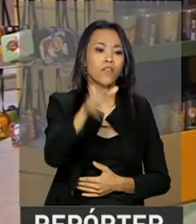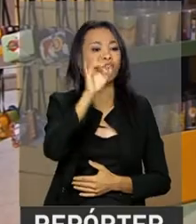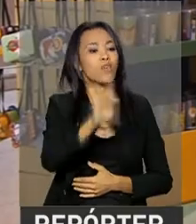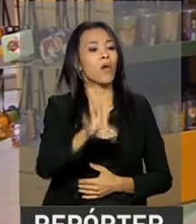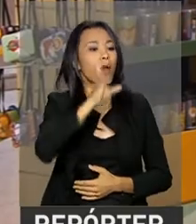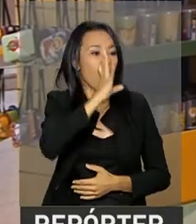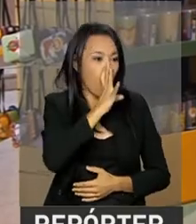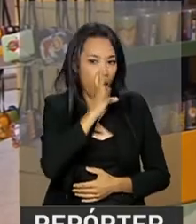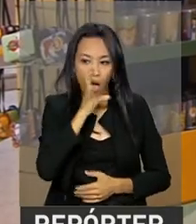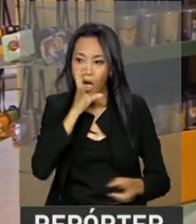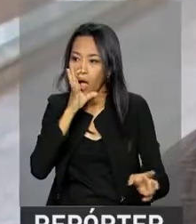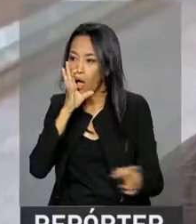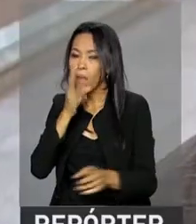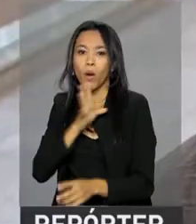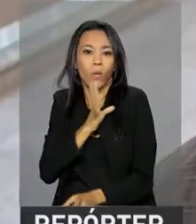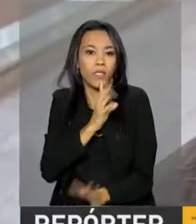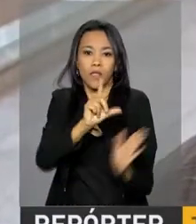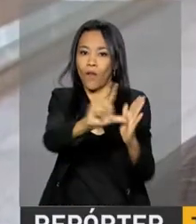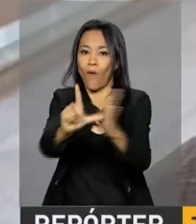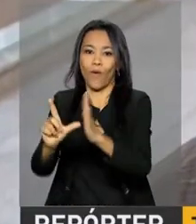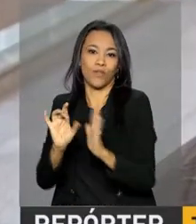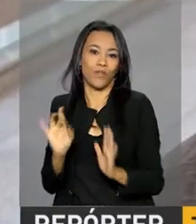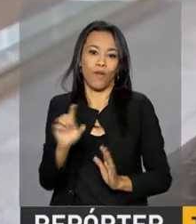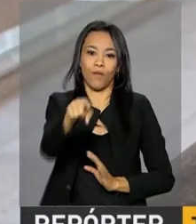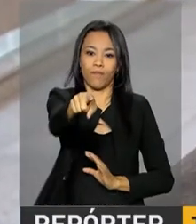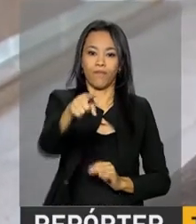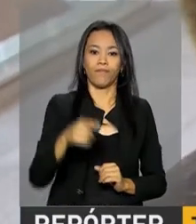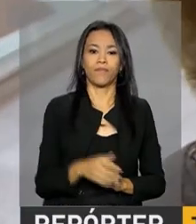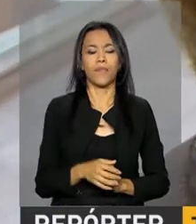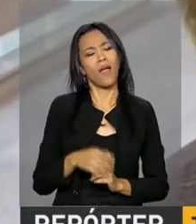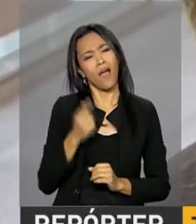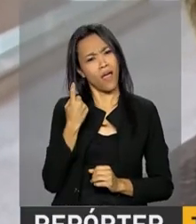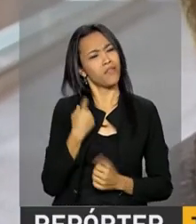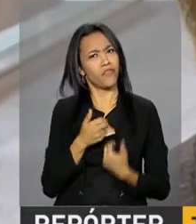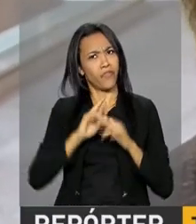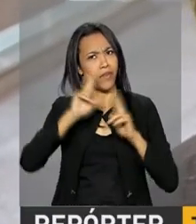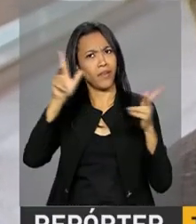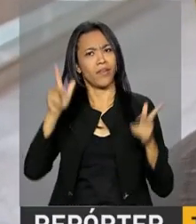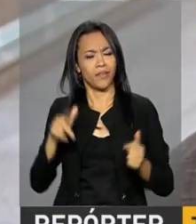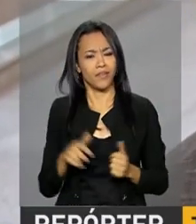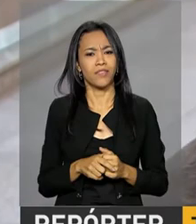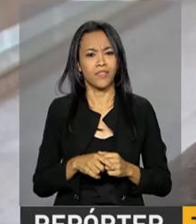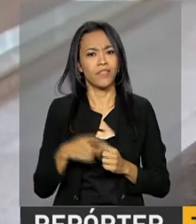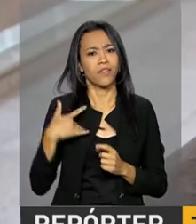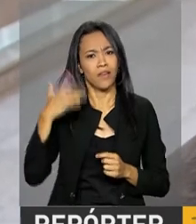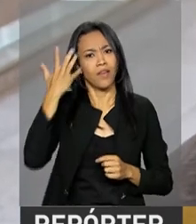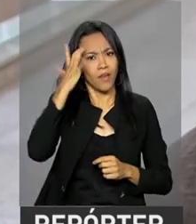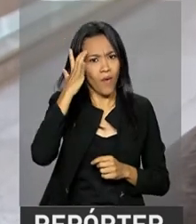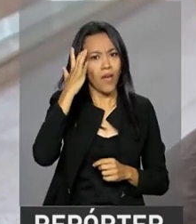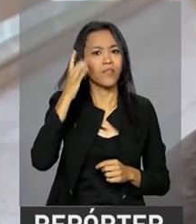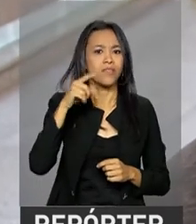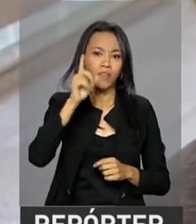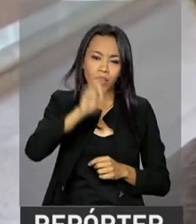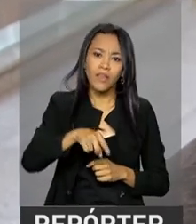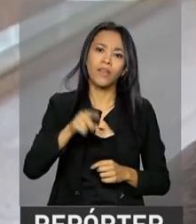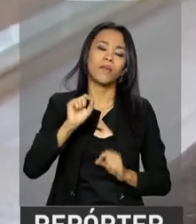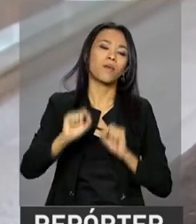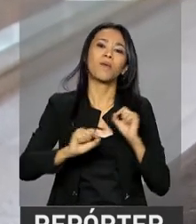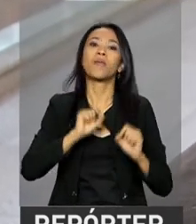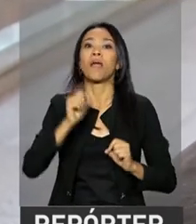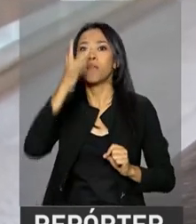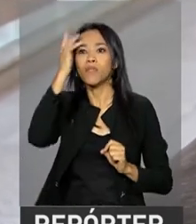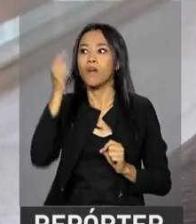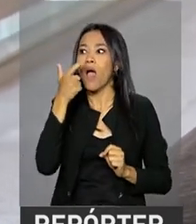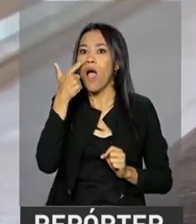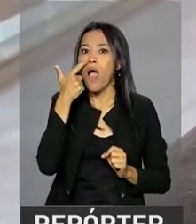para conhecer a lojinha acho que é uma coisa diferente um visual diferente eu acho que até incentivo a mais a pessoa